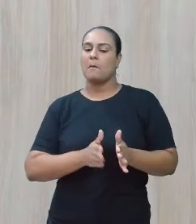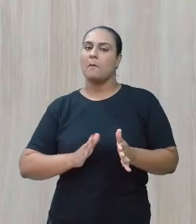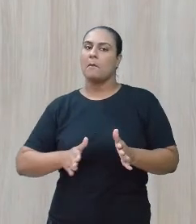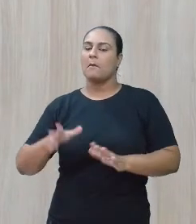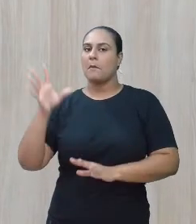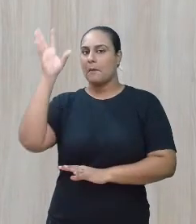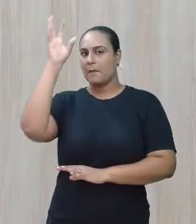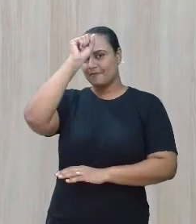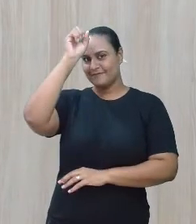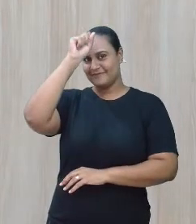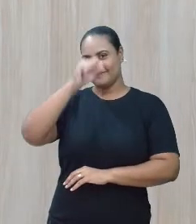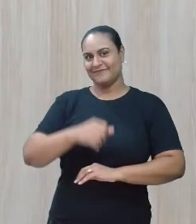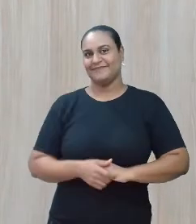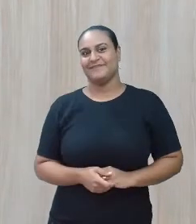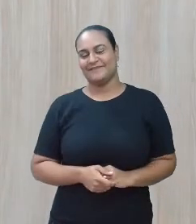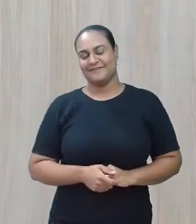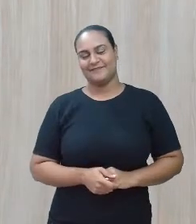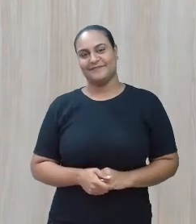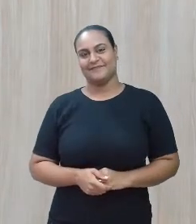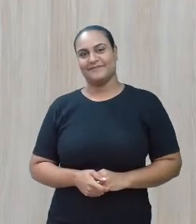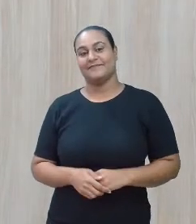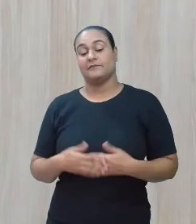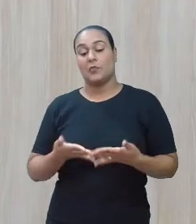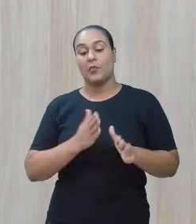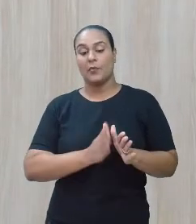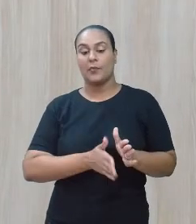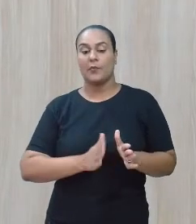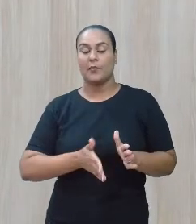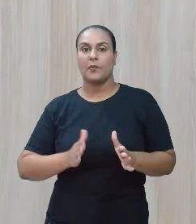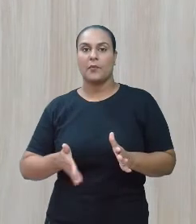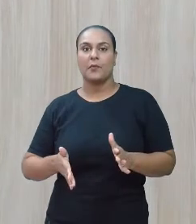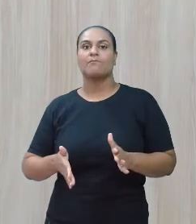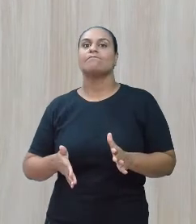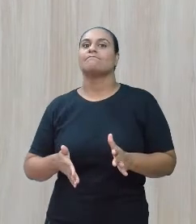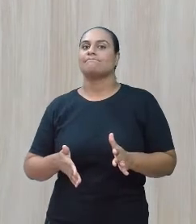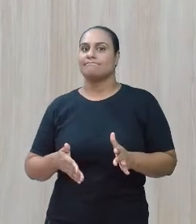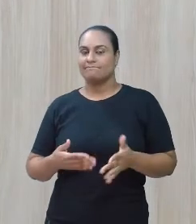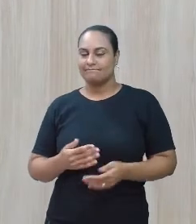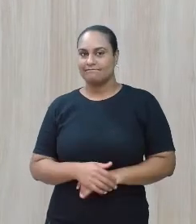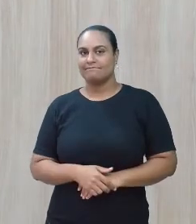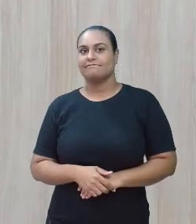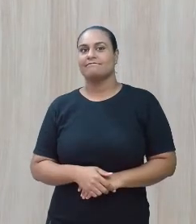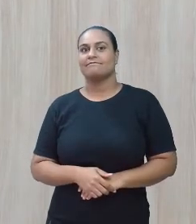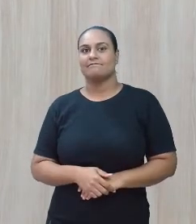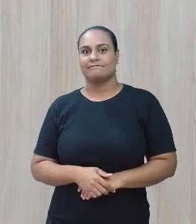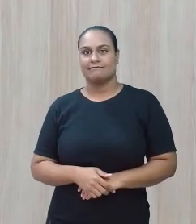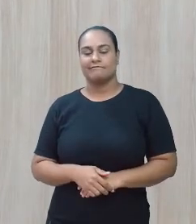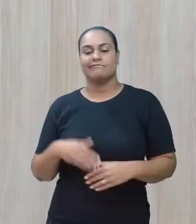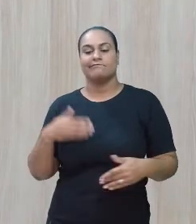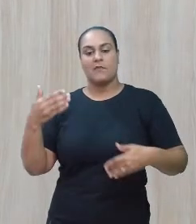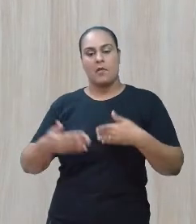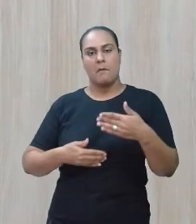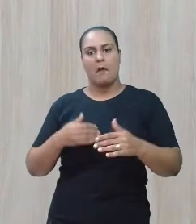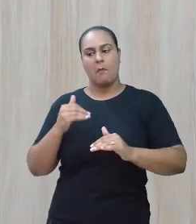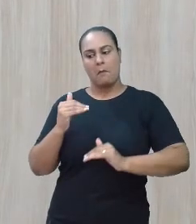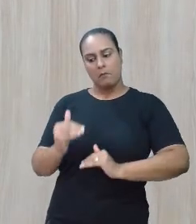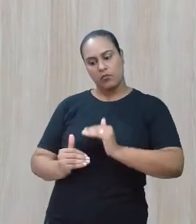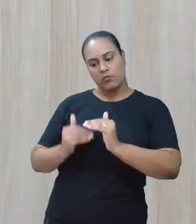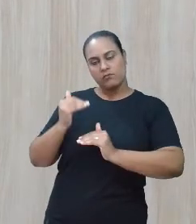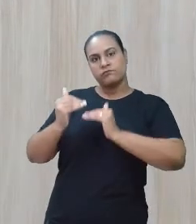de aprendizado. Então, esse processo faz parte de um grande